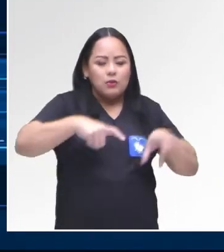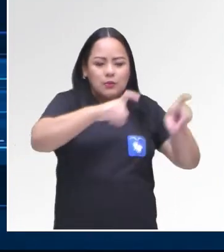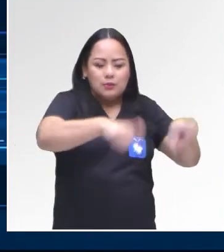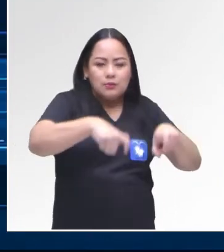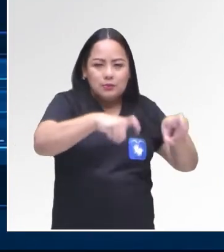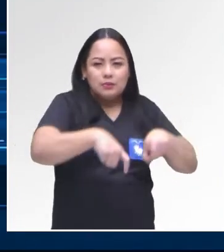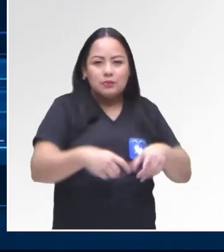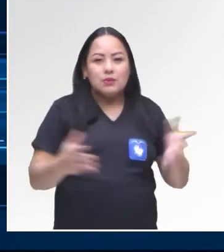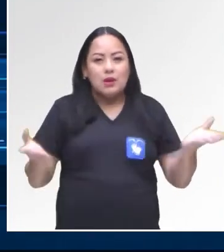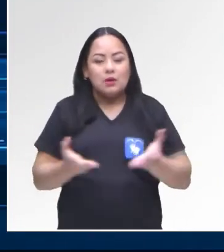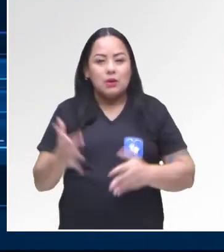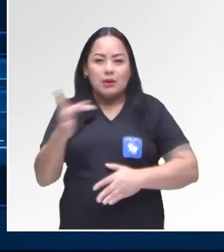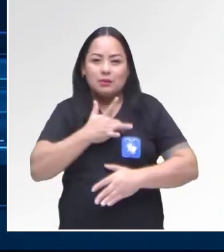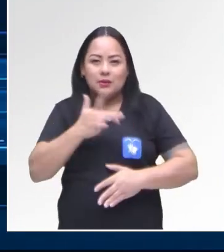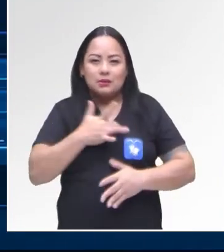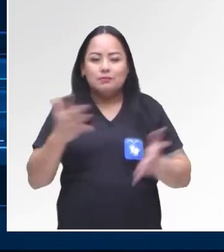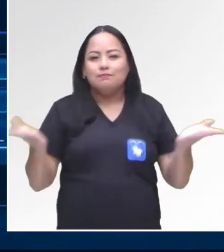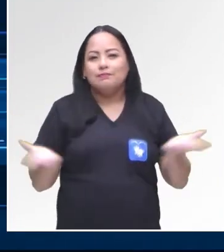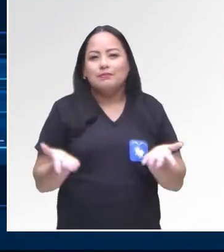vamos chegar no romantismo agora.